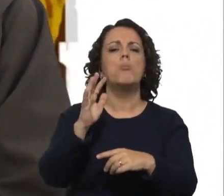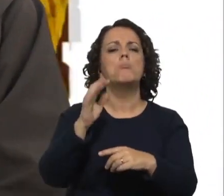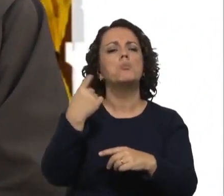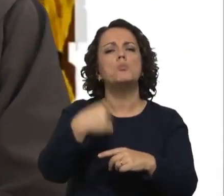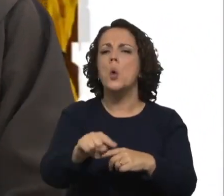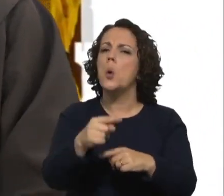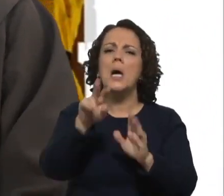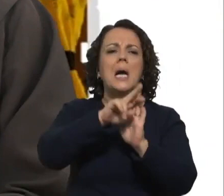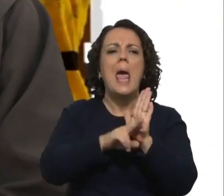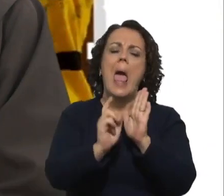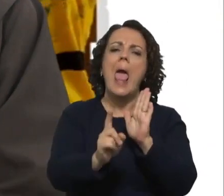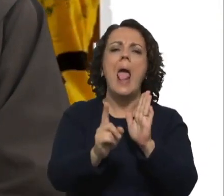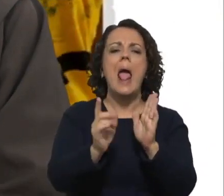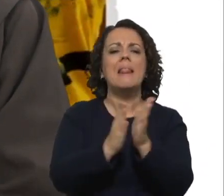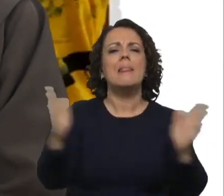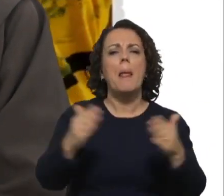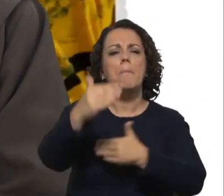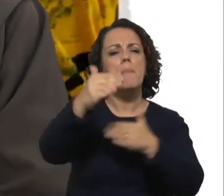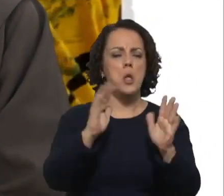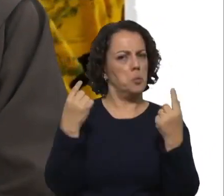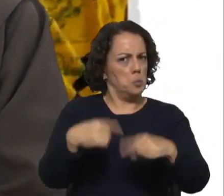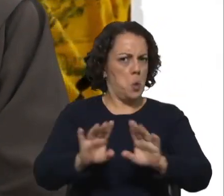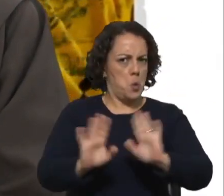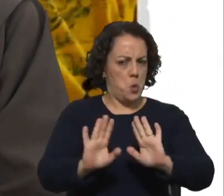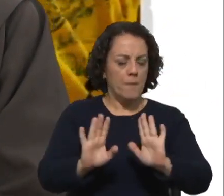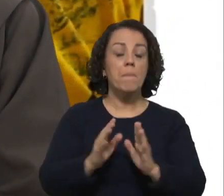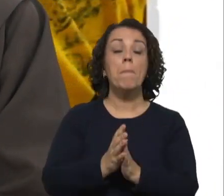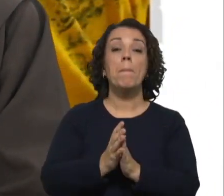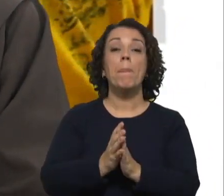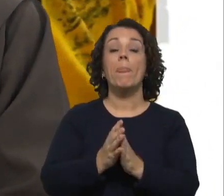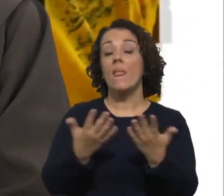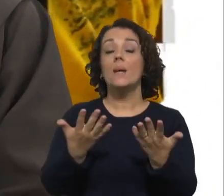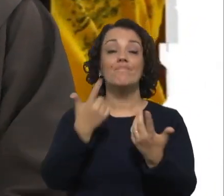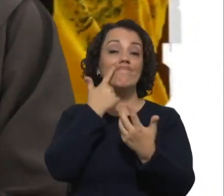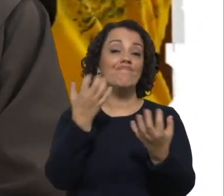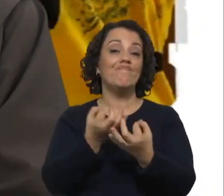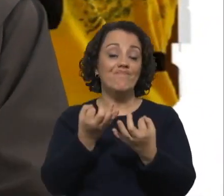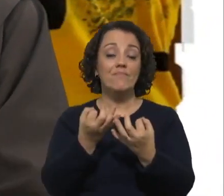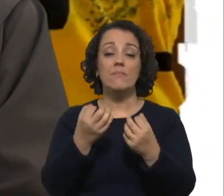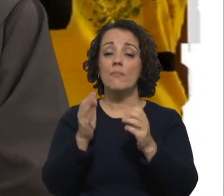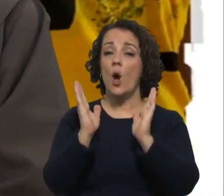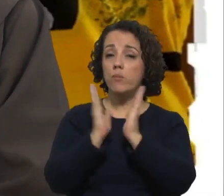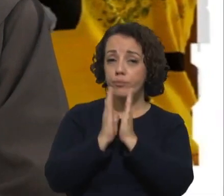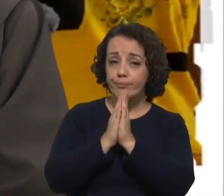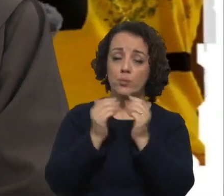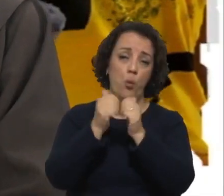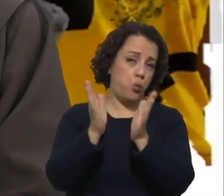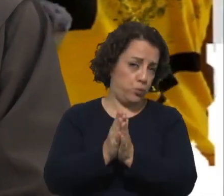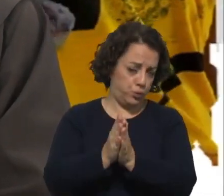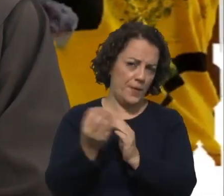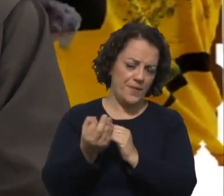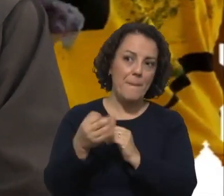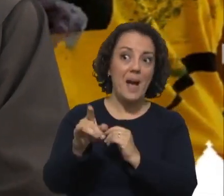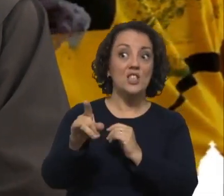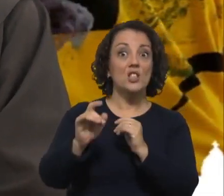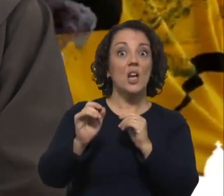E mais uma vez foi um pouco tendo presente que a religião, todas elas, mas a cristã especialmente, foi sempre